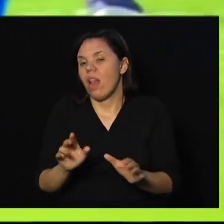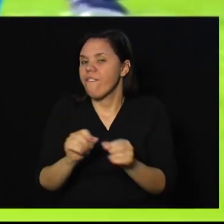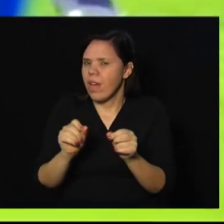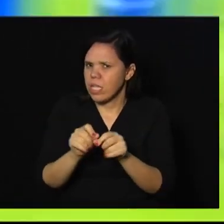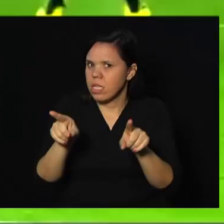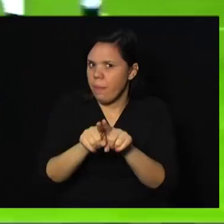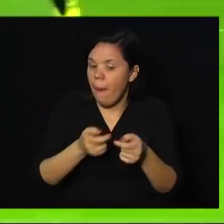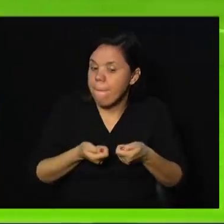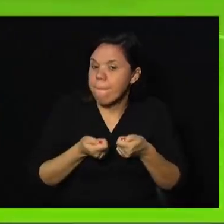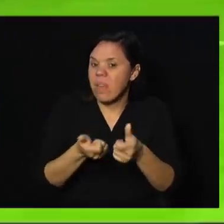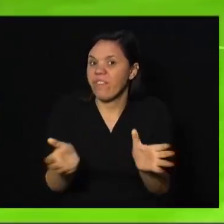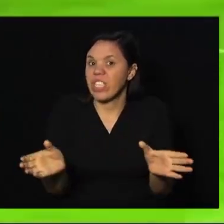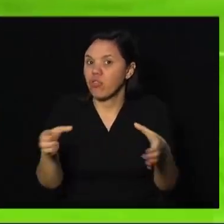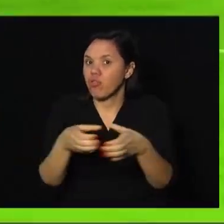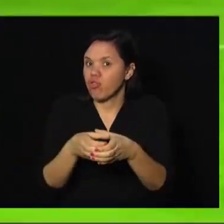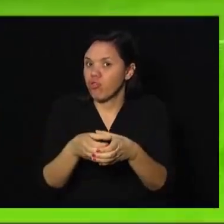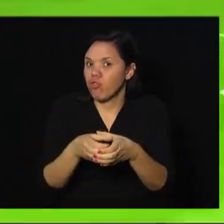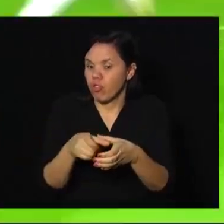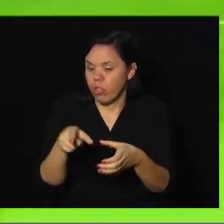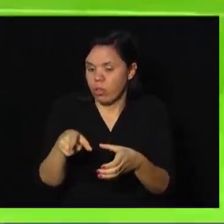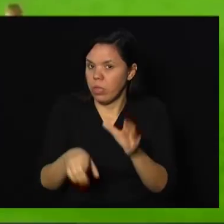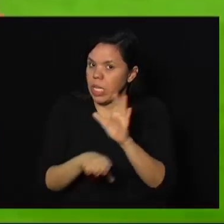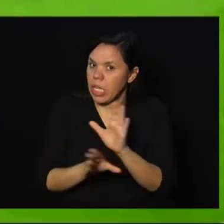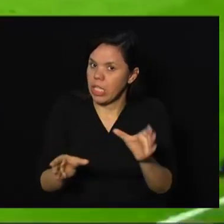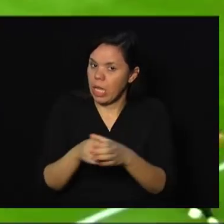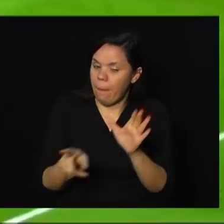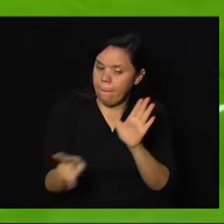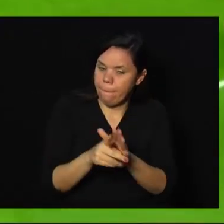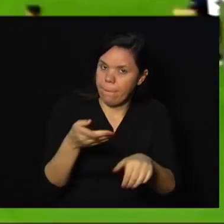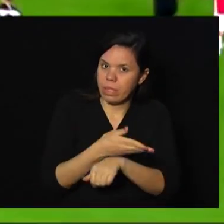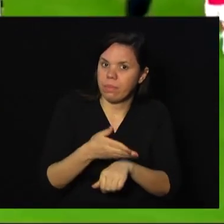benefício do time que ele está jogando. Não é, né, para